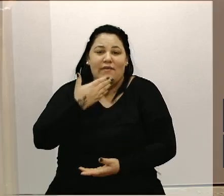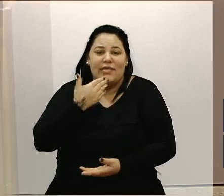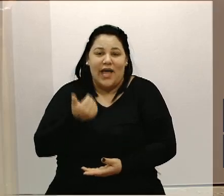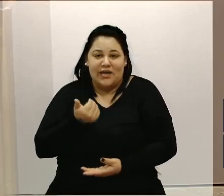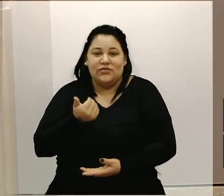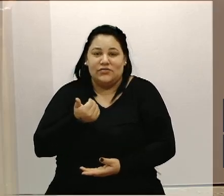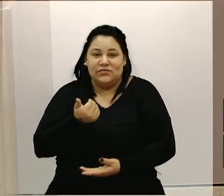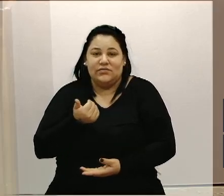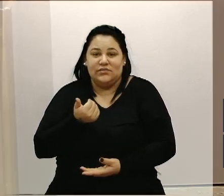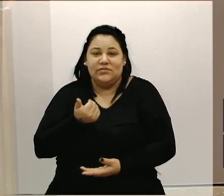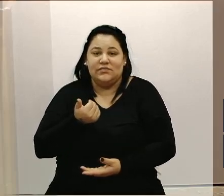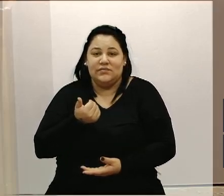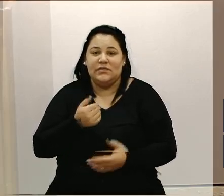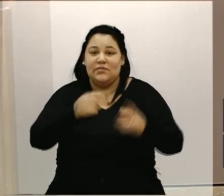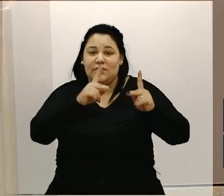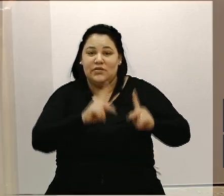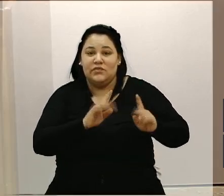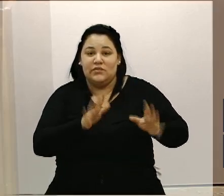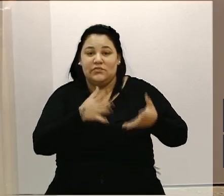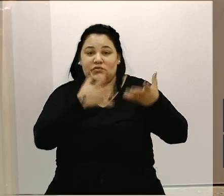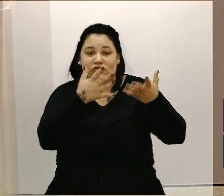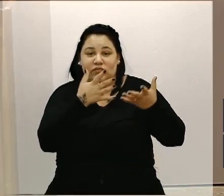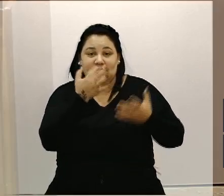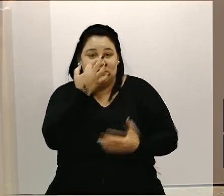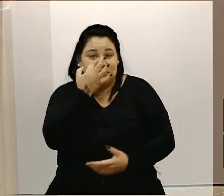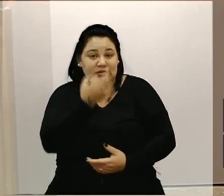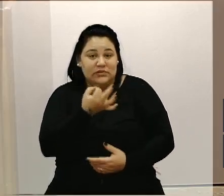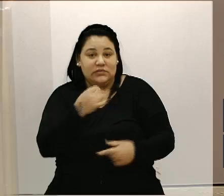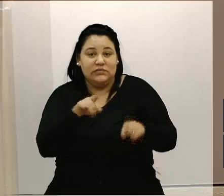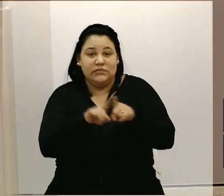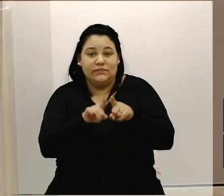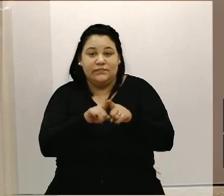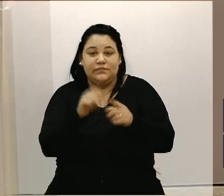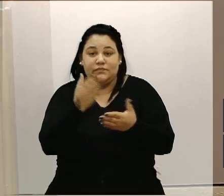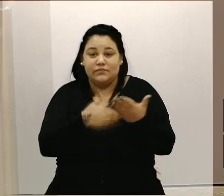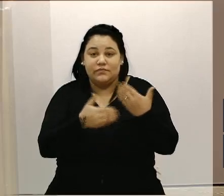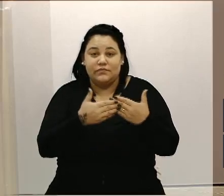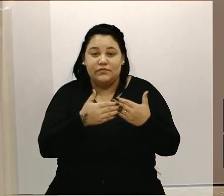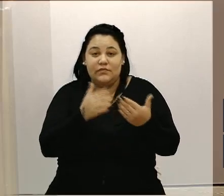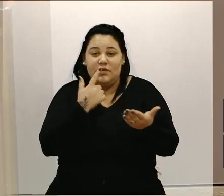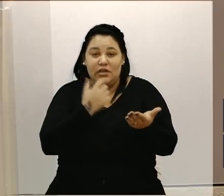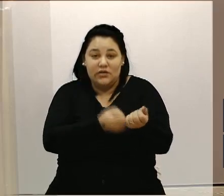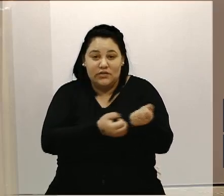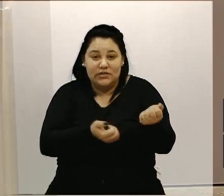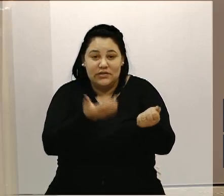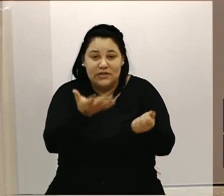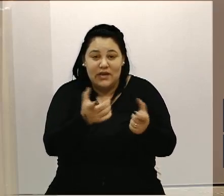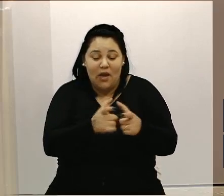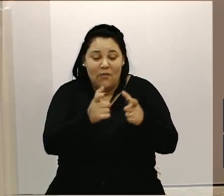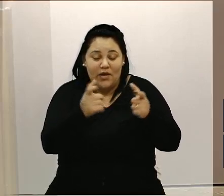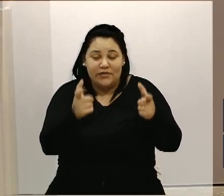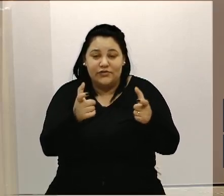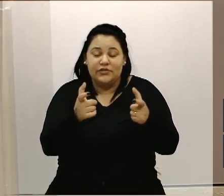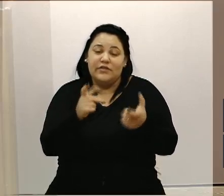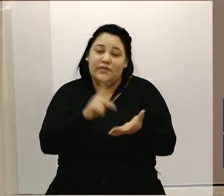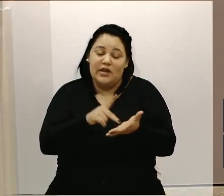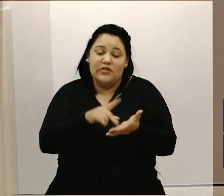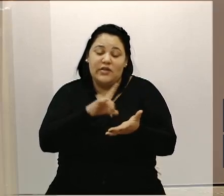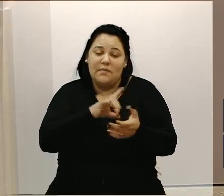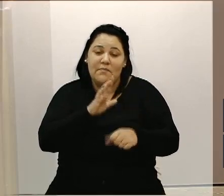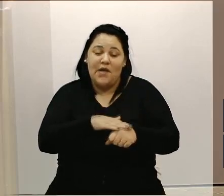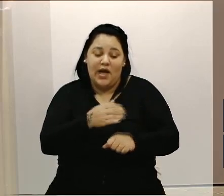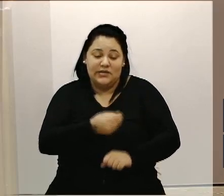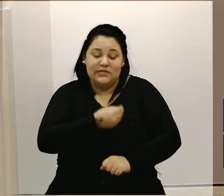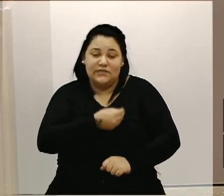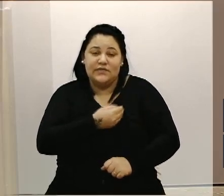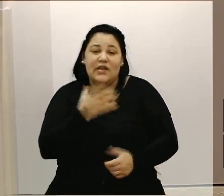vai estimular ela, vai chamar atenção para que as doações sejam maiores e, consequentemente, teremos mais vidas salvas.